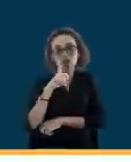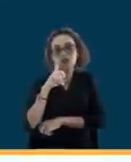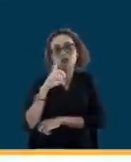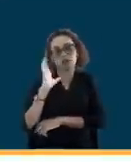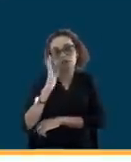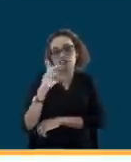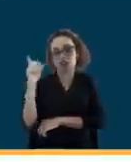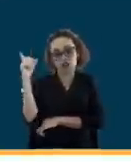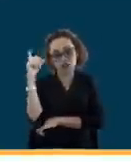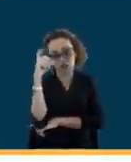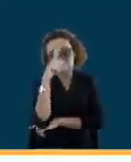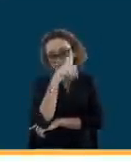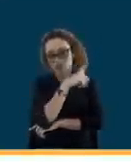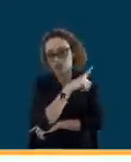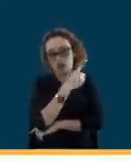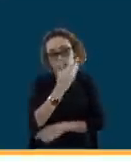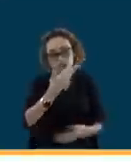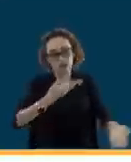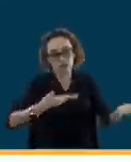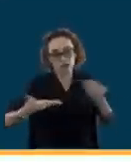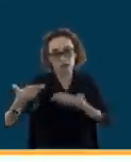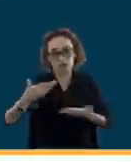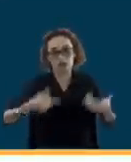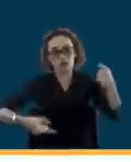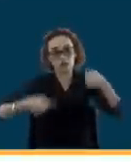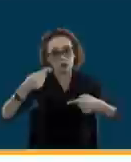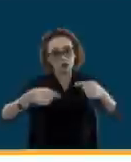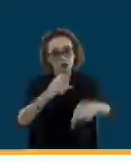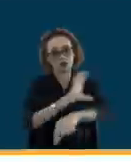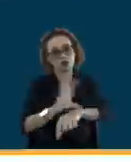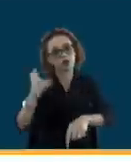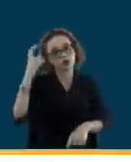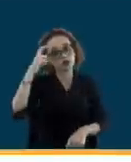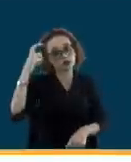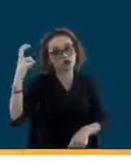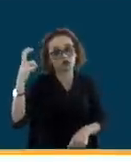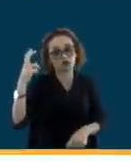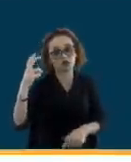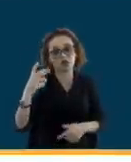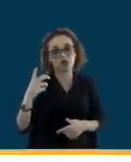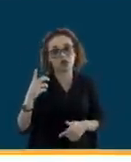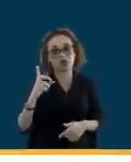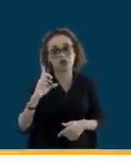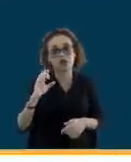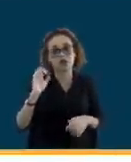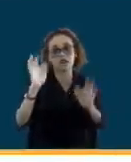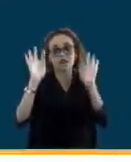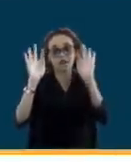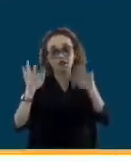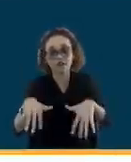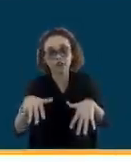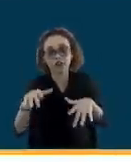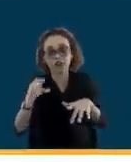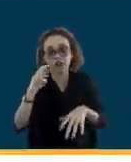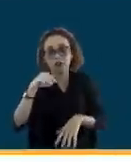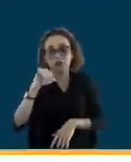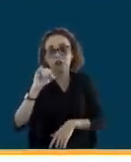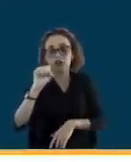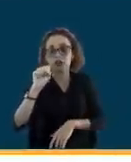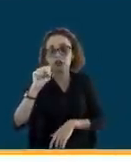uma desarticulação em políticas culturais importantes. Foi mencionado o fim do Ministério da Cultura como um